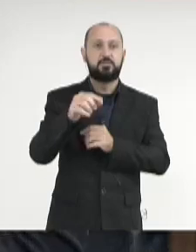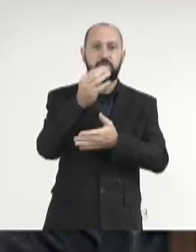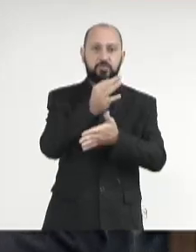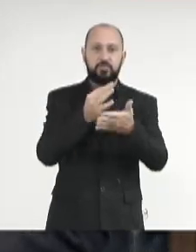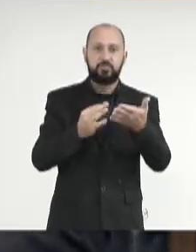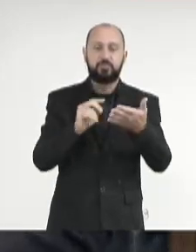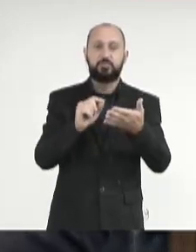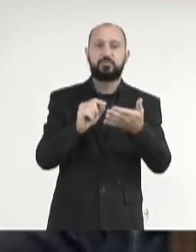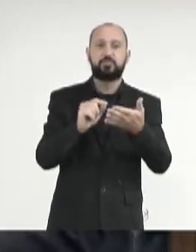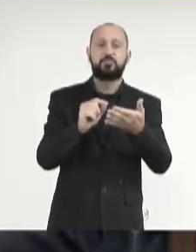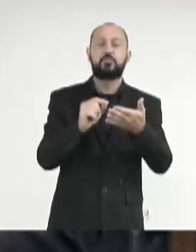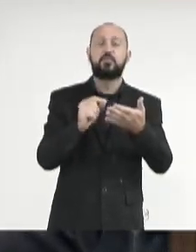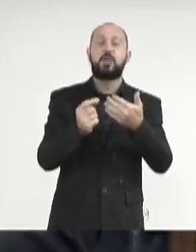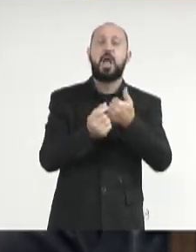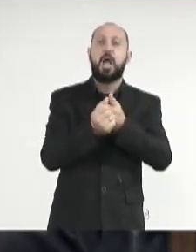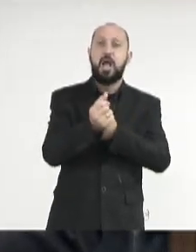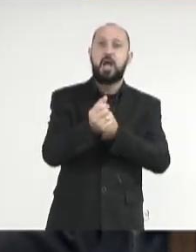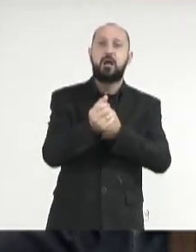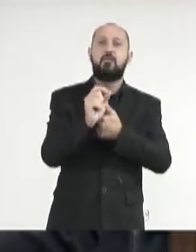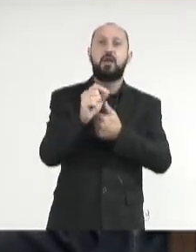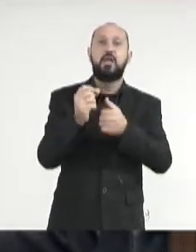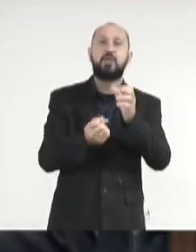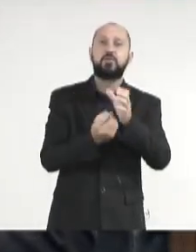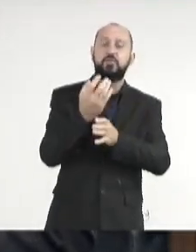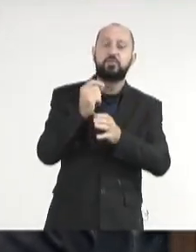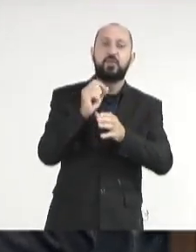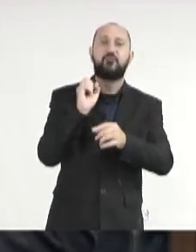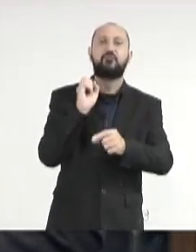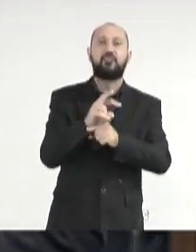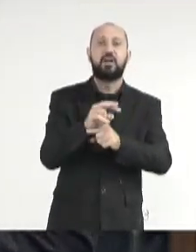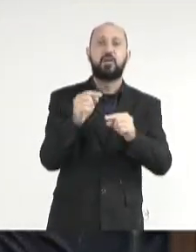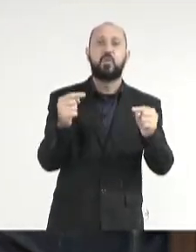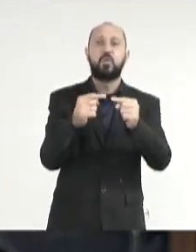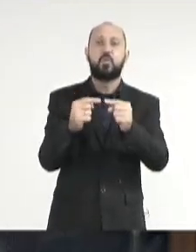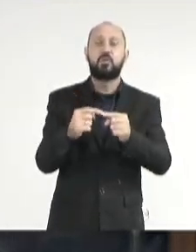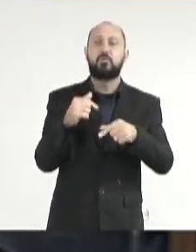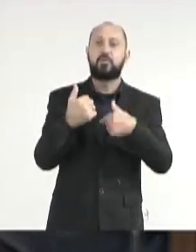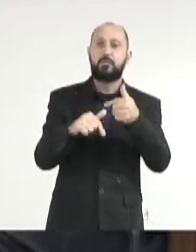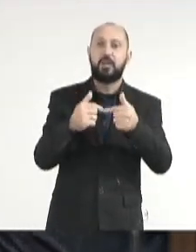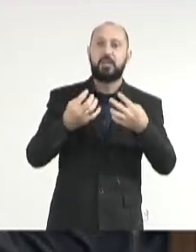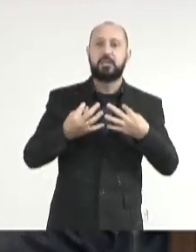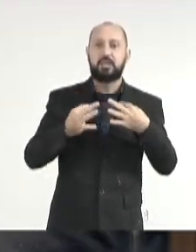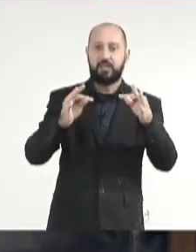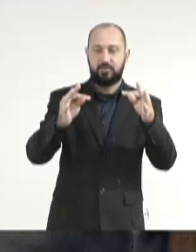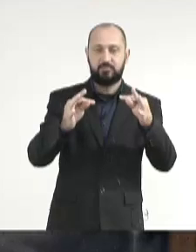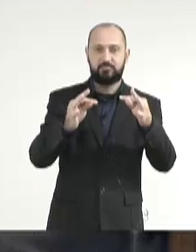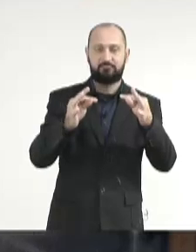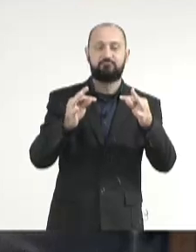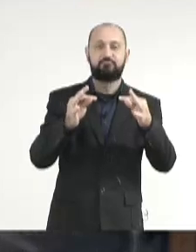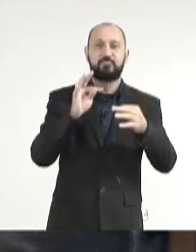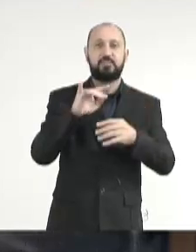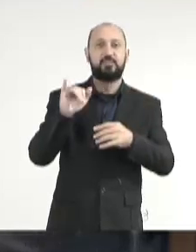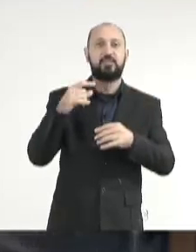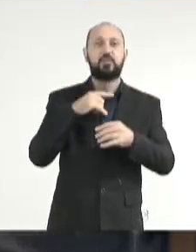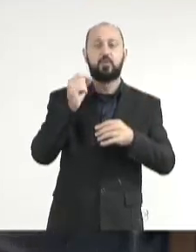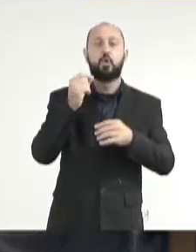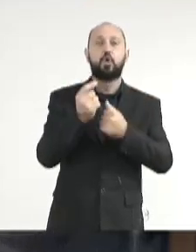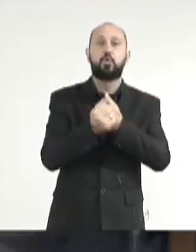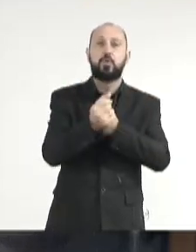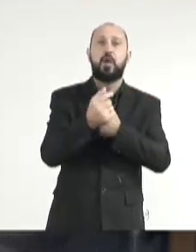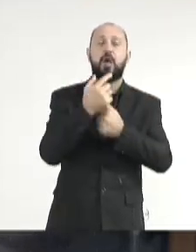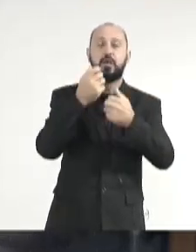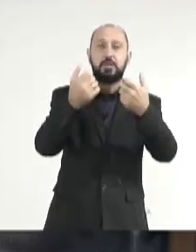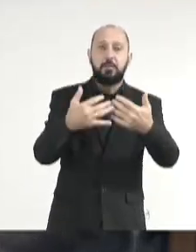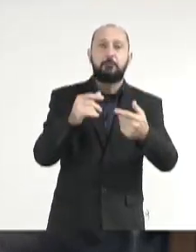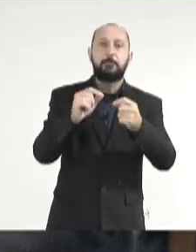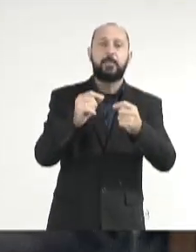texto apresentado pelo Tribunal de Contas do Estado é a criação de cargos relacionados às carreiras da tecnologia da informação, que o Tribunal de Contas alega